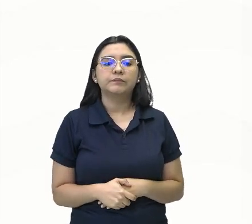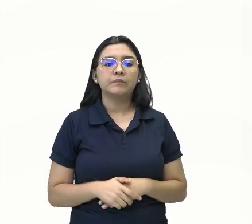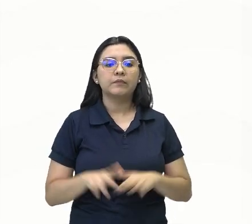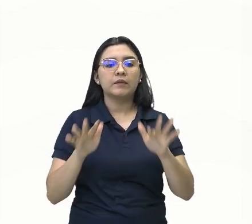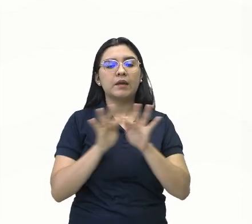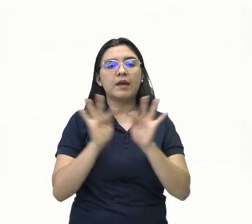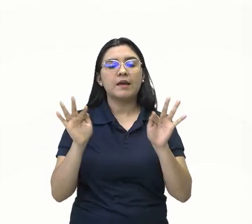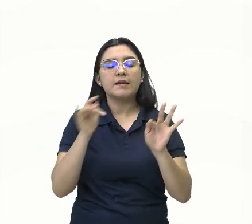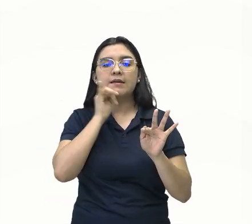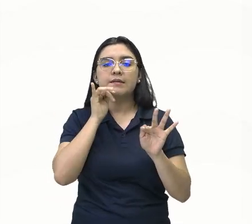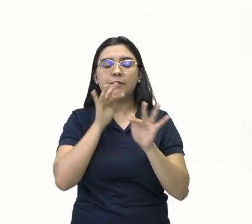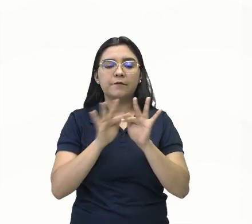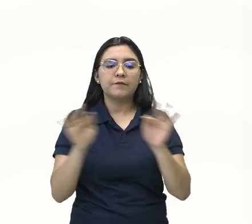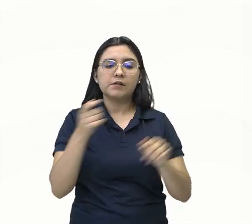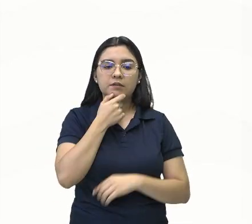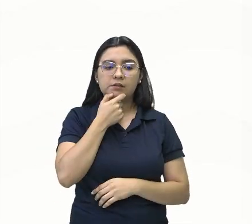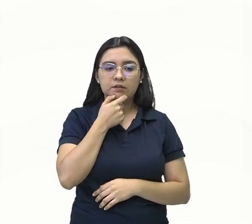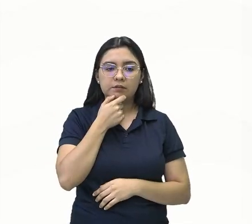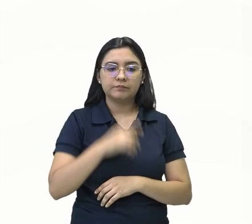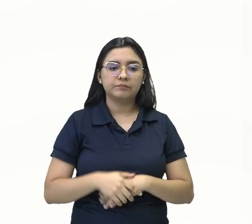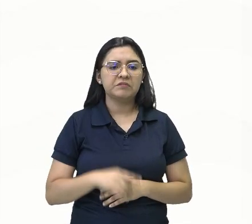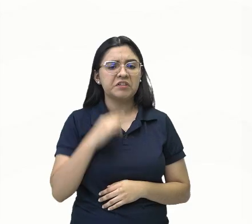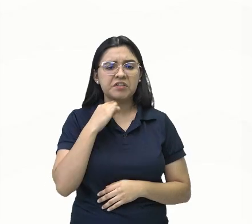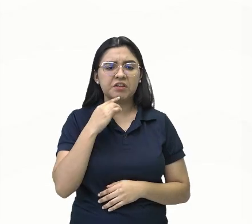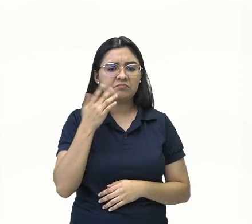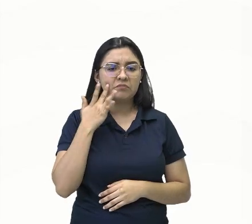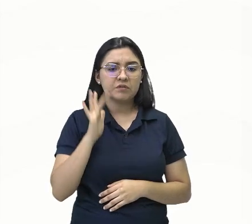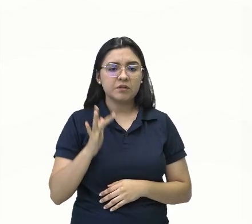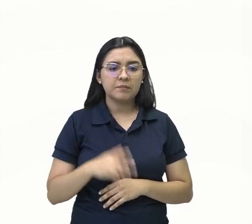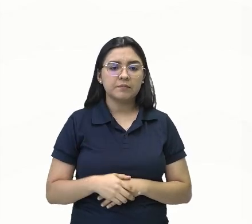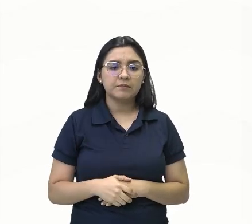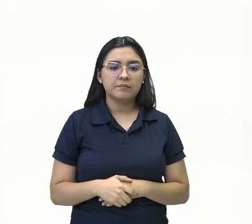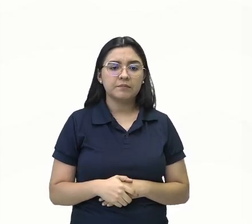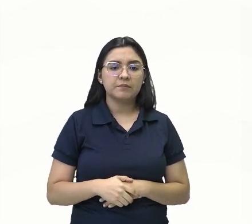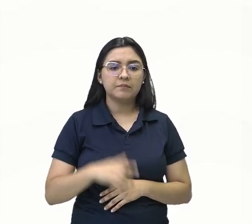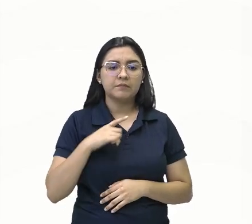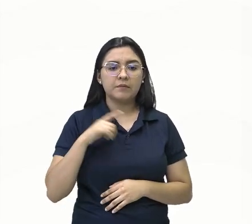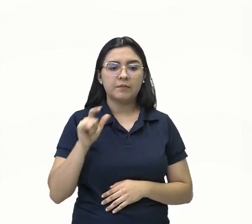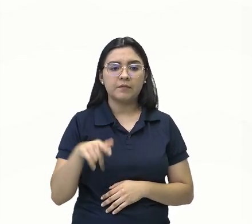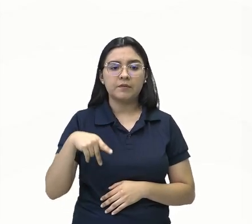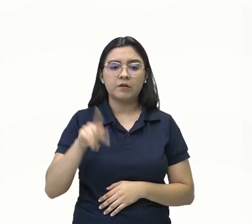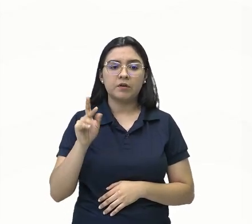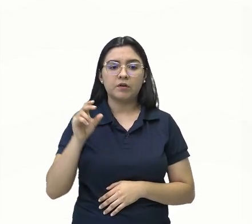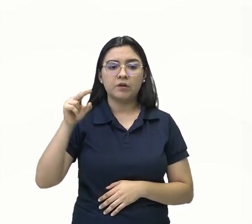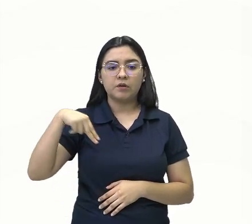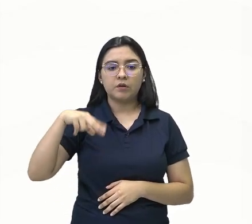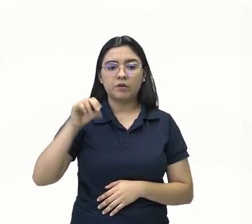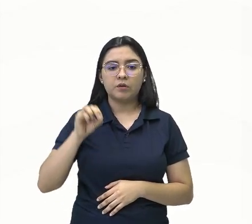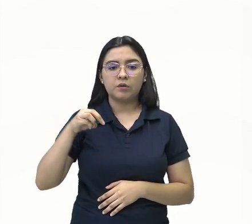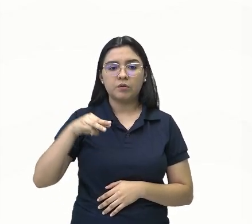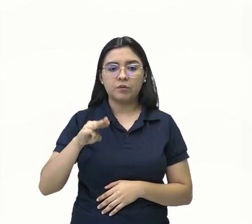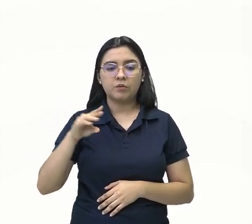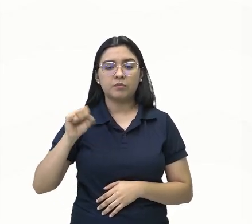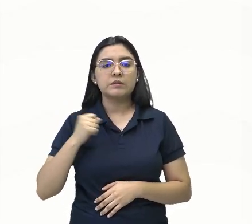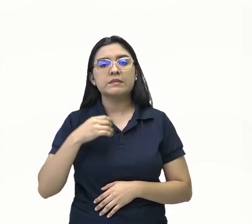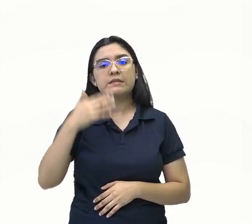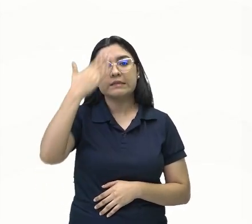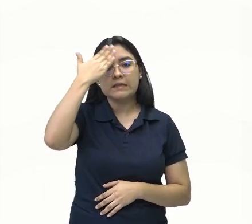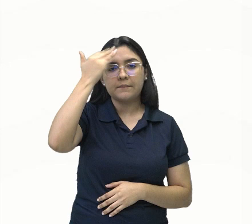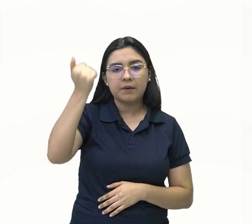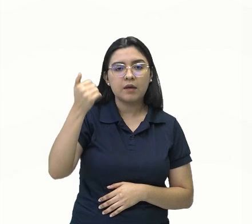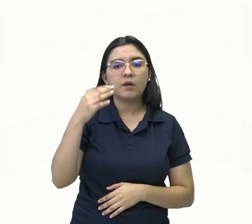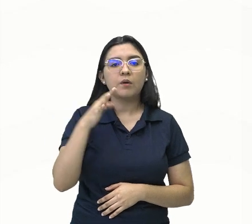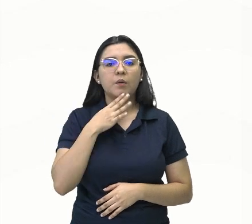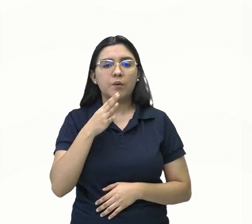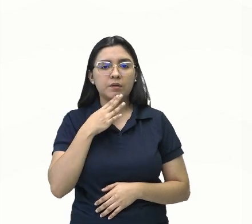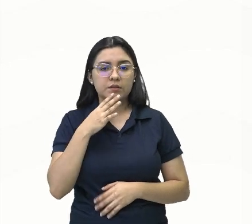the answer. Ninguém sabe. Aqui a palavrinha, o verbo to know, significa saber ou conhecer. Nesse